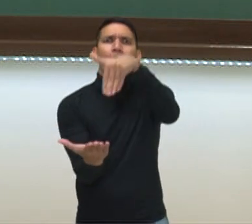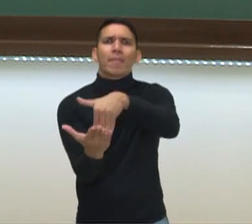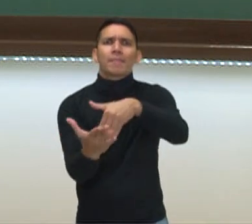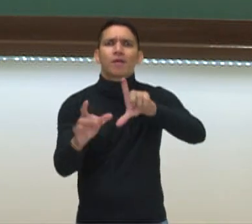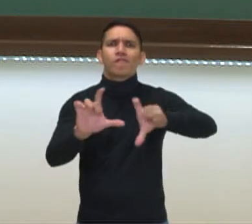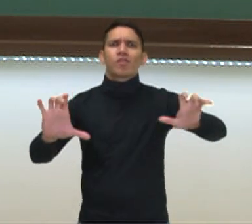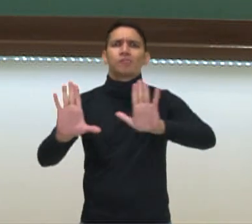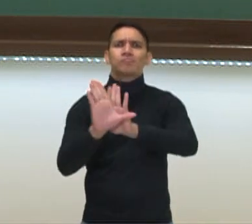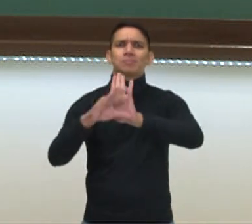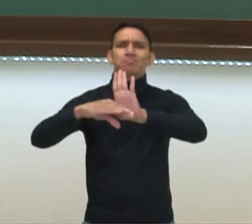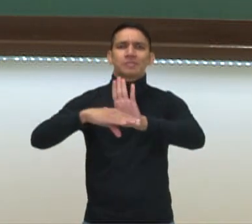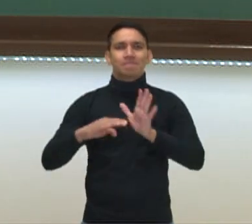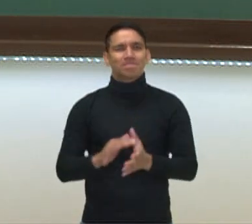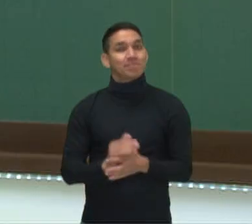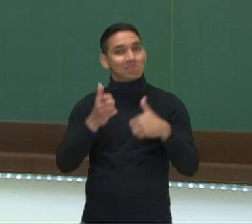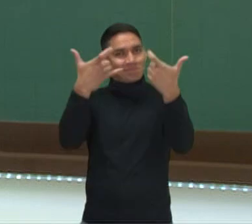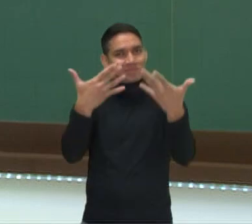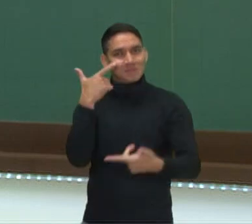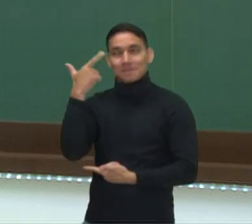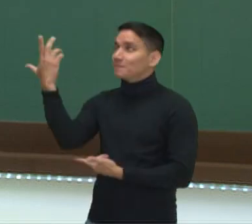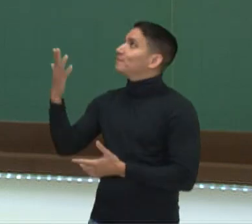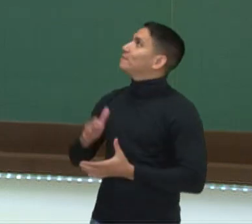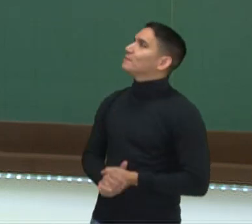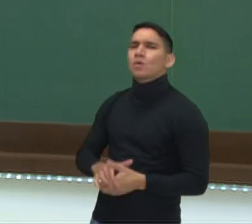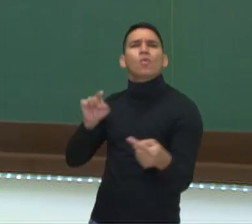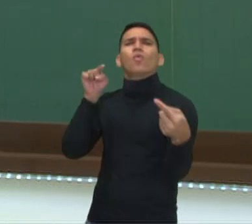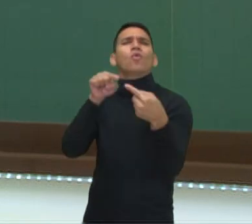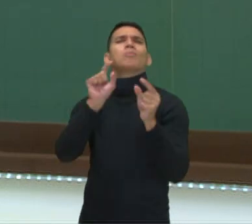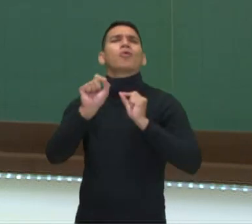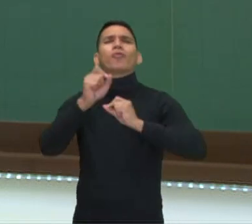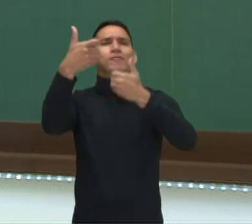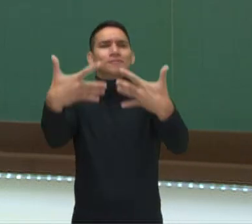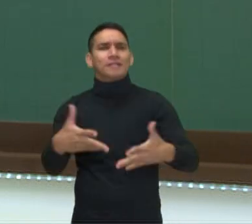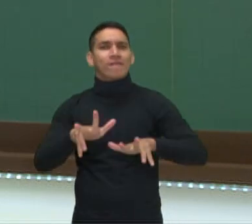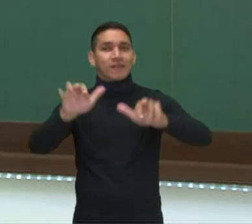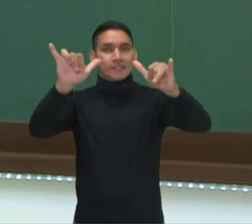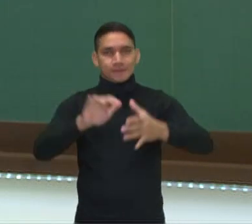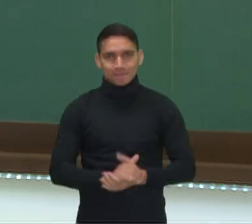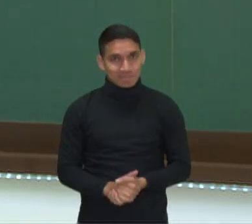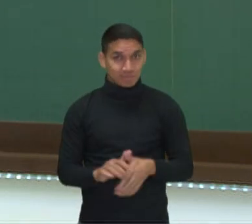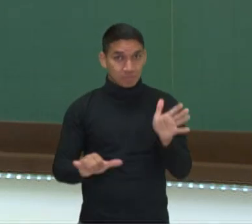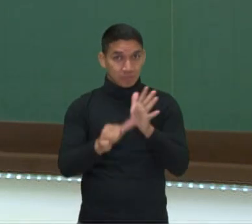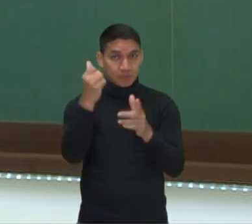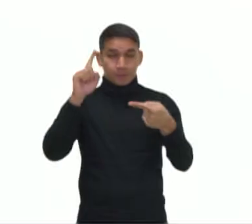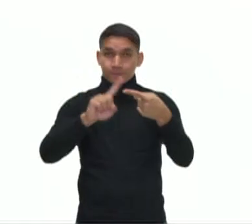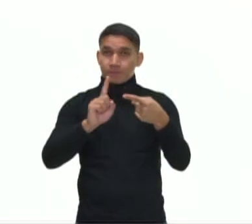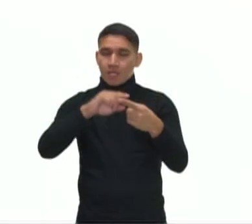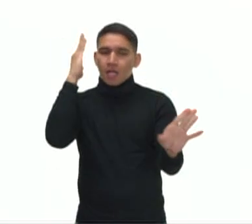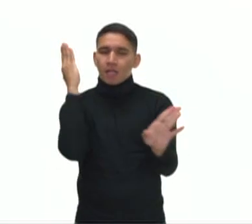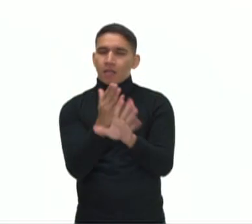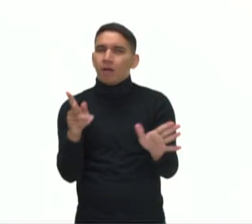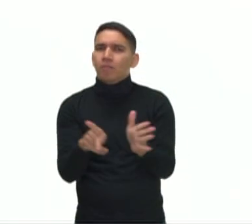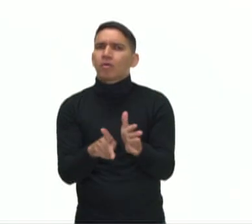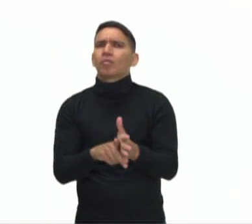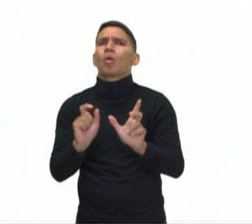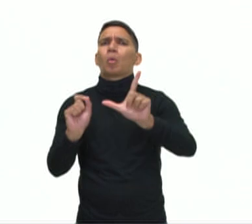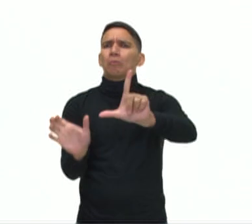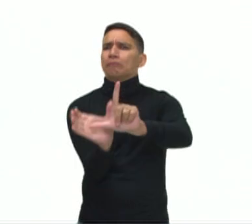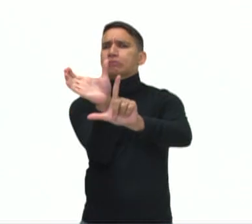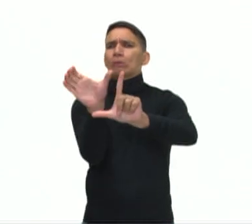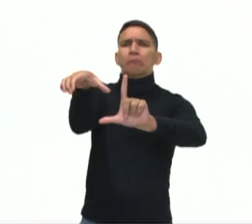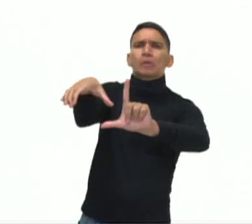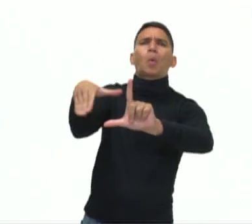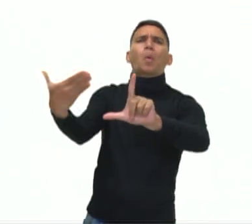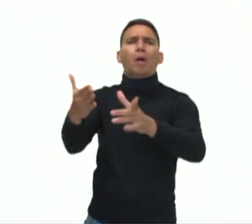função quadrática. Então, vamos lá. Quais são os objetivos da nossa aula? Então, primeiro, determinar o vértice da parábola.